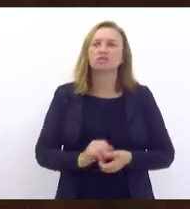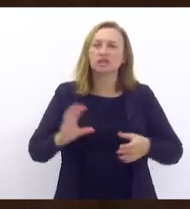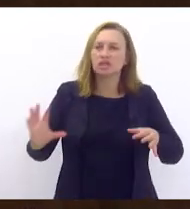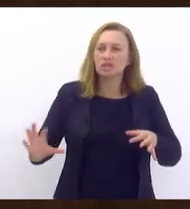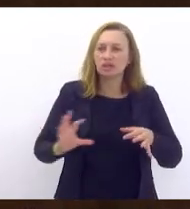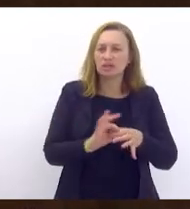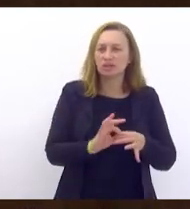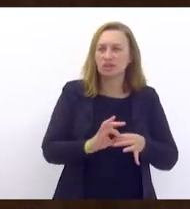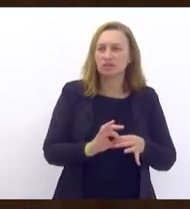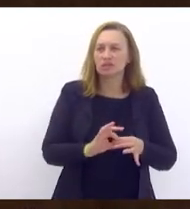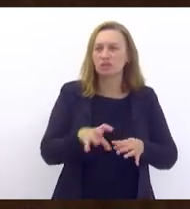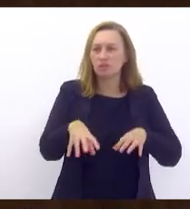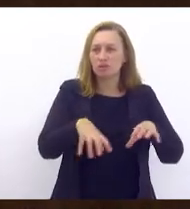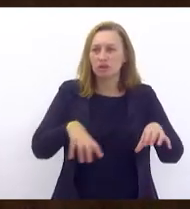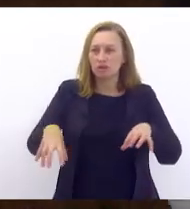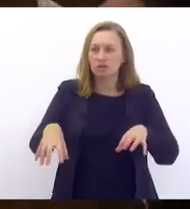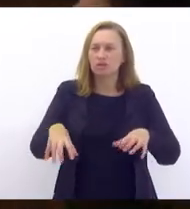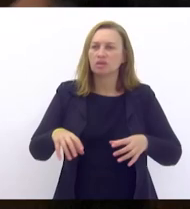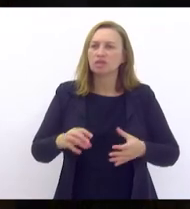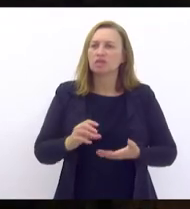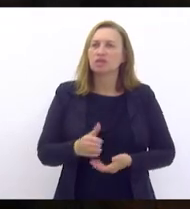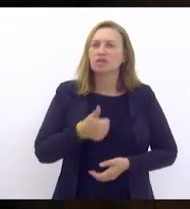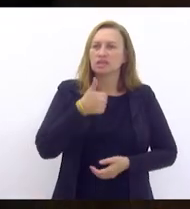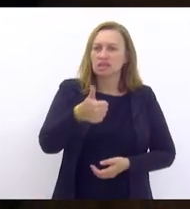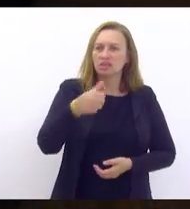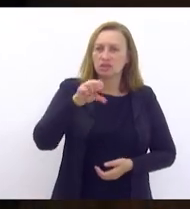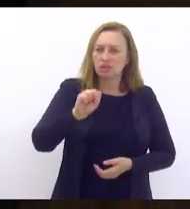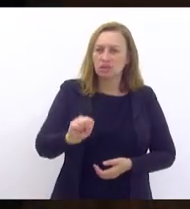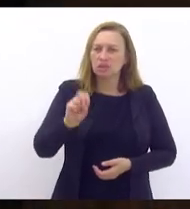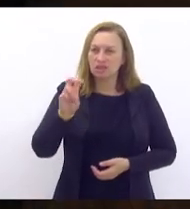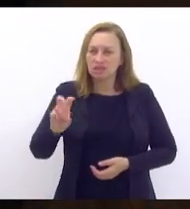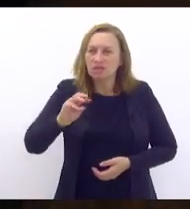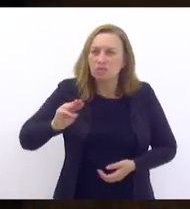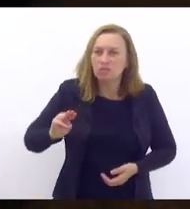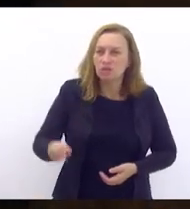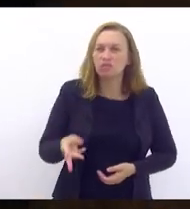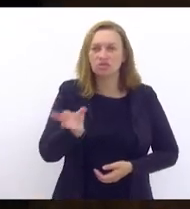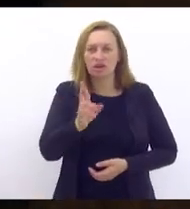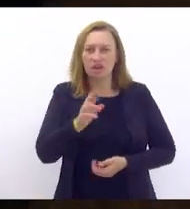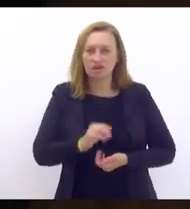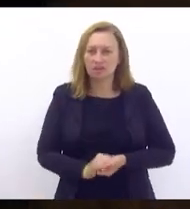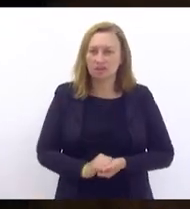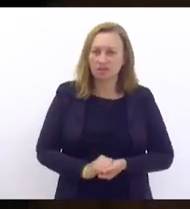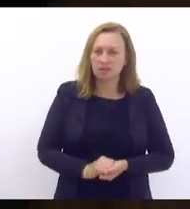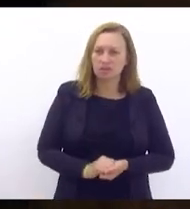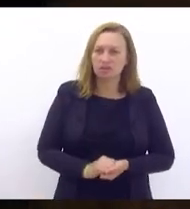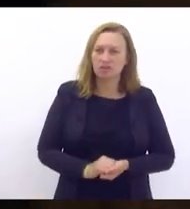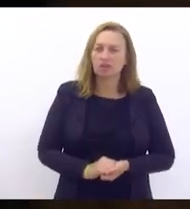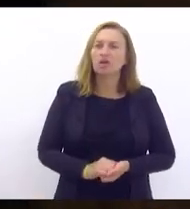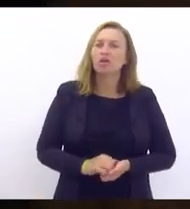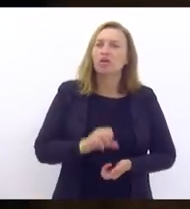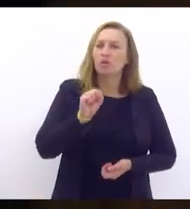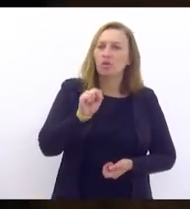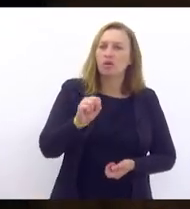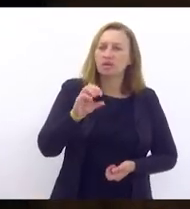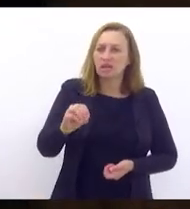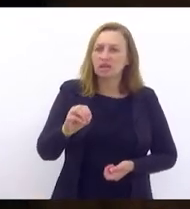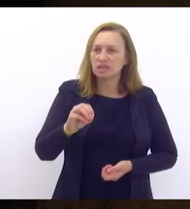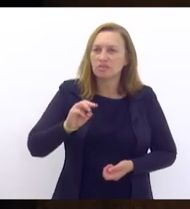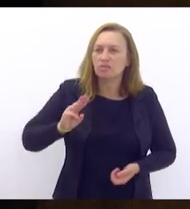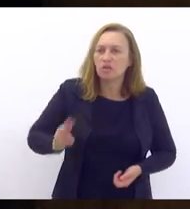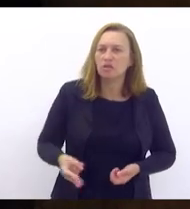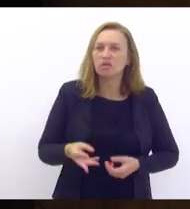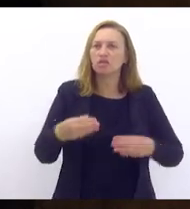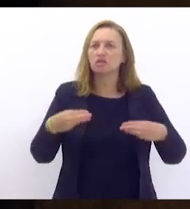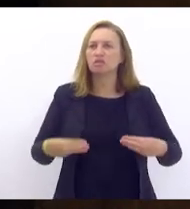Integração Regional aportou 185 milhões de reais. 80 milhões do Ministério